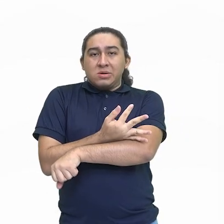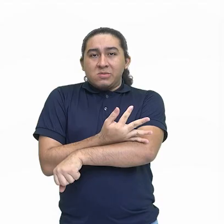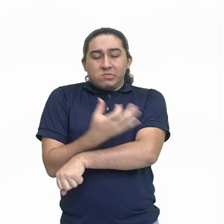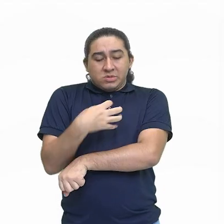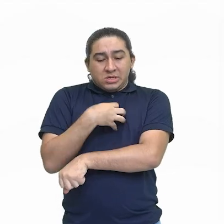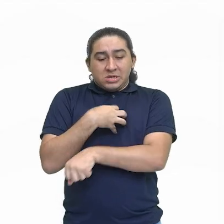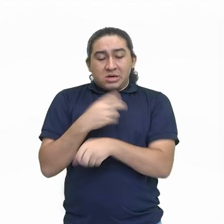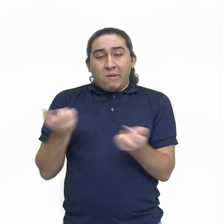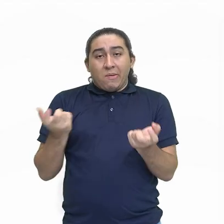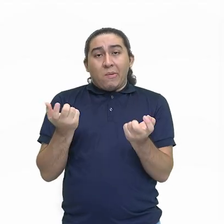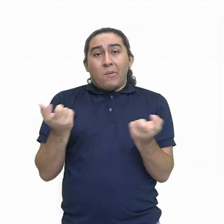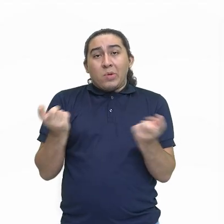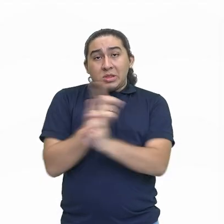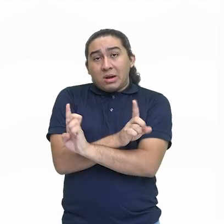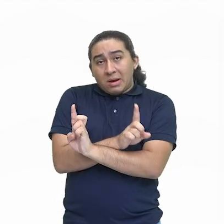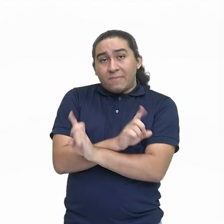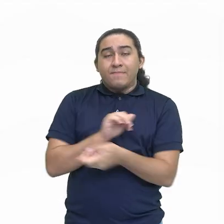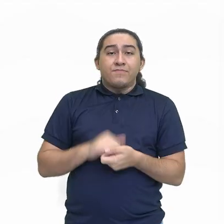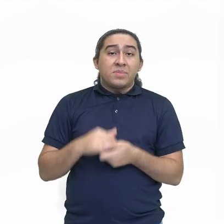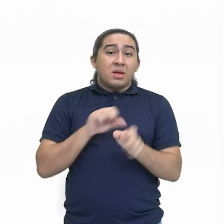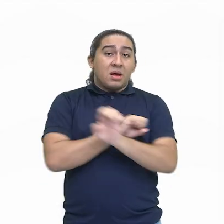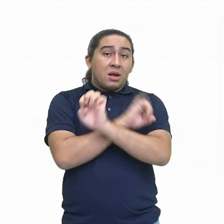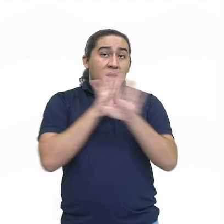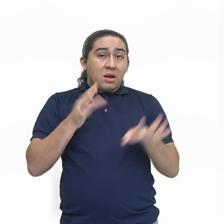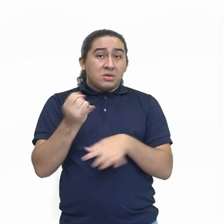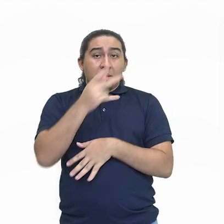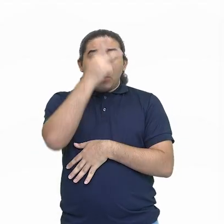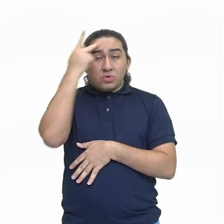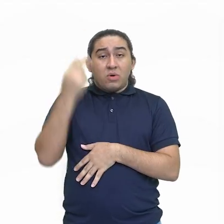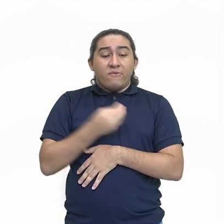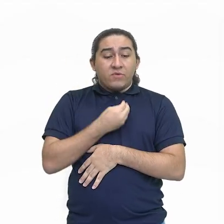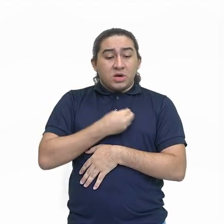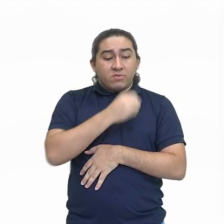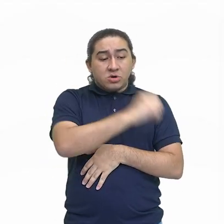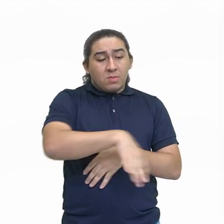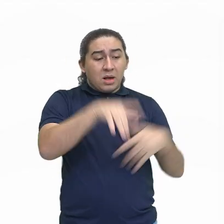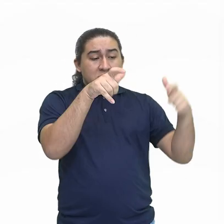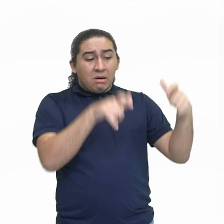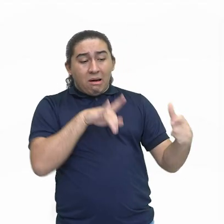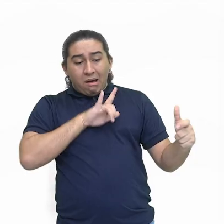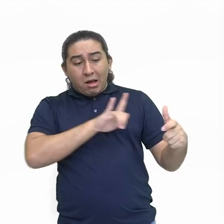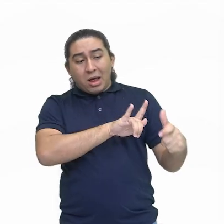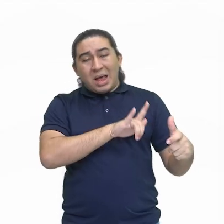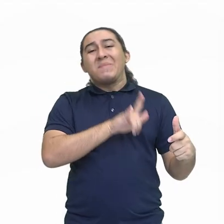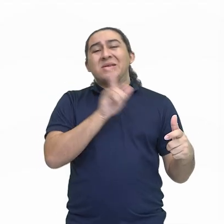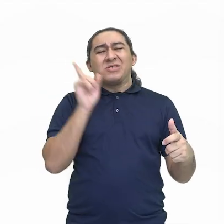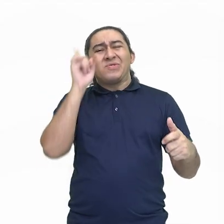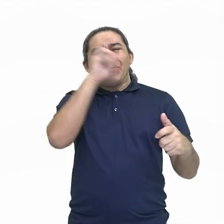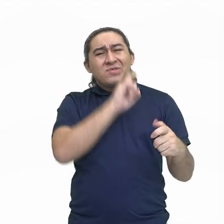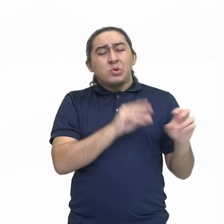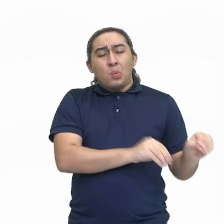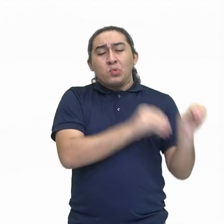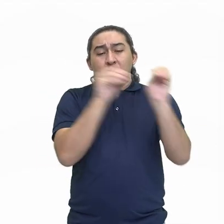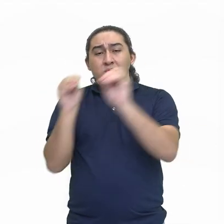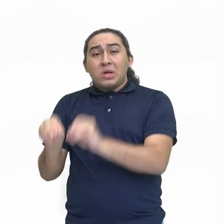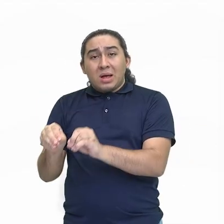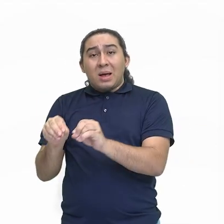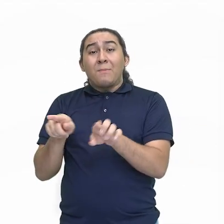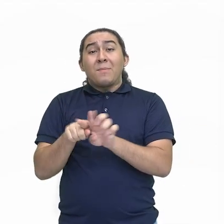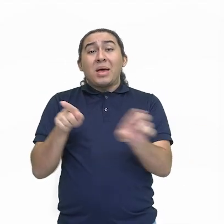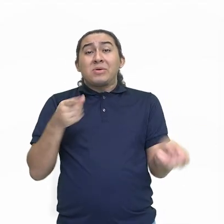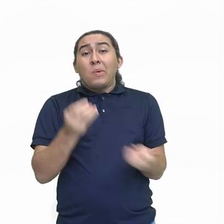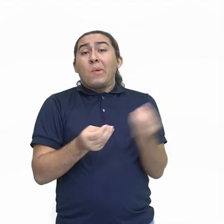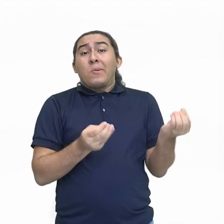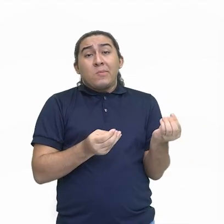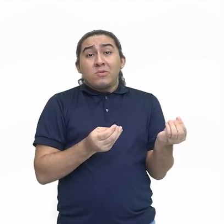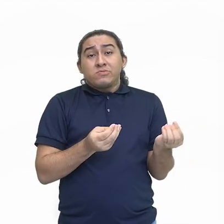contraditórias. É claro que quem mora em um determinado lugar, cria amor pelaquele lugar, é difícil sair dali. Mas como não